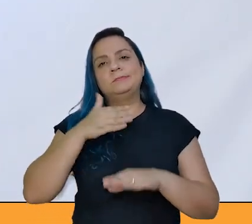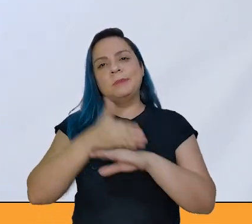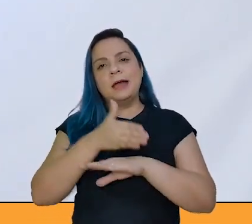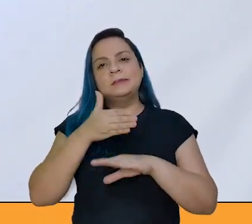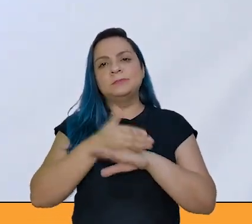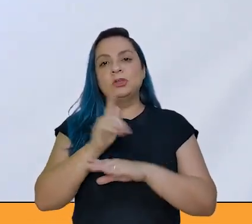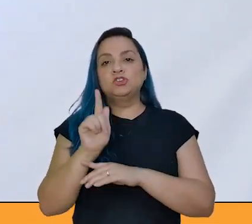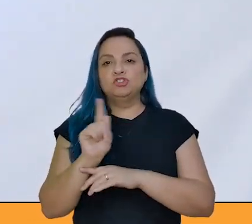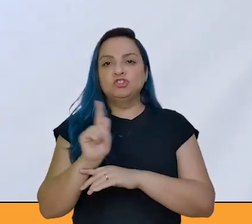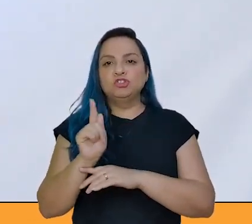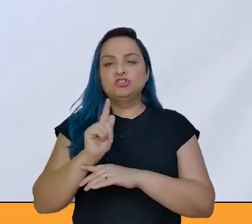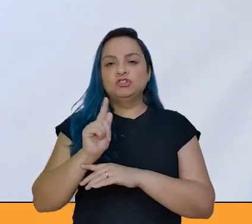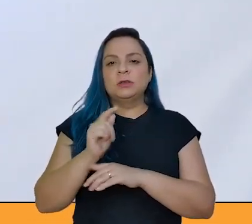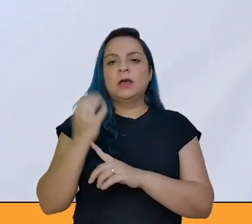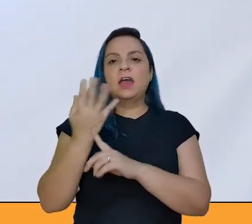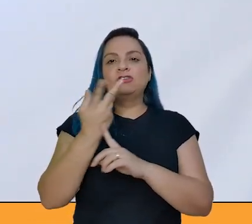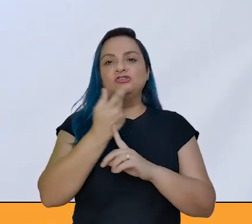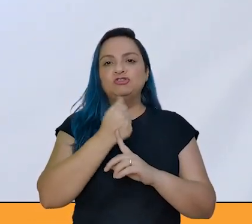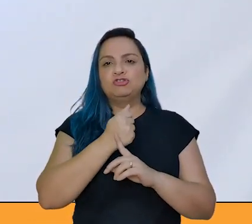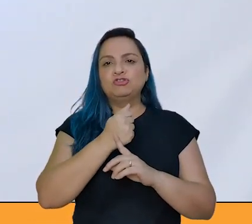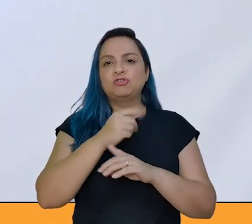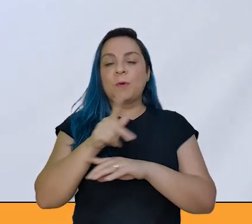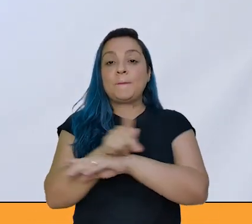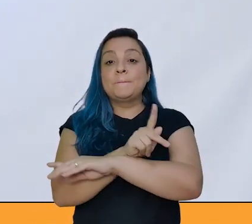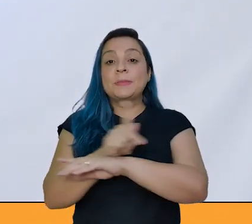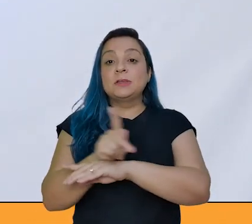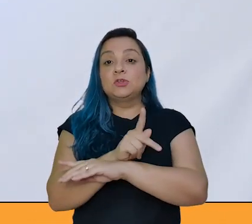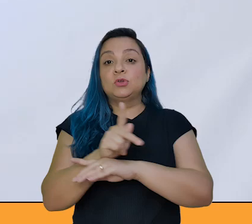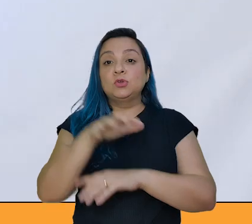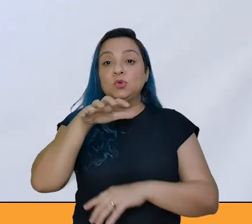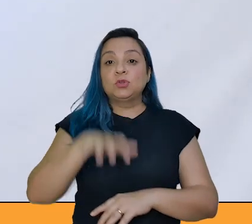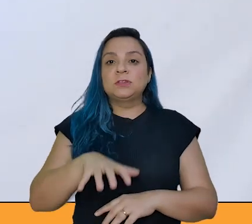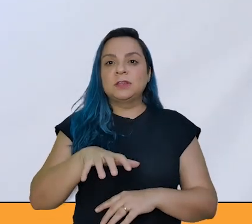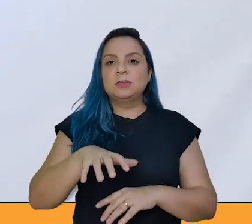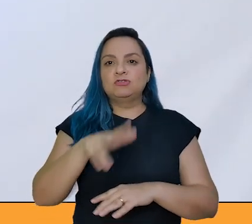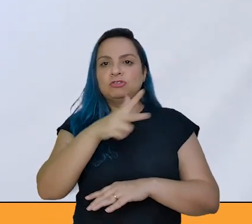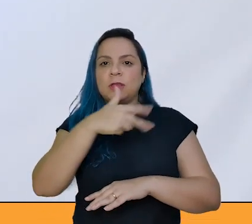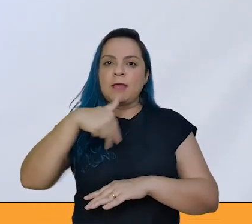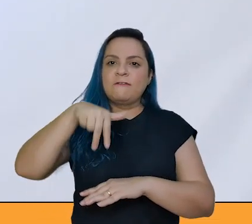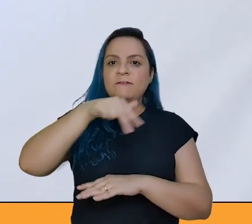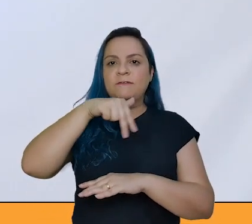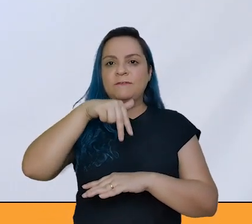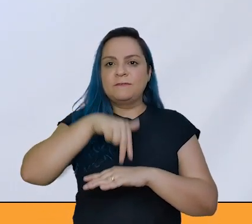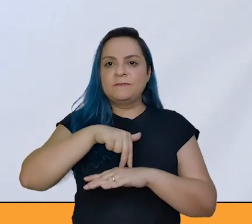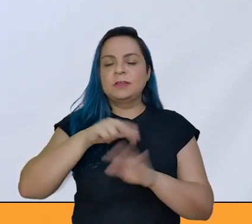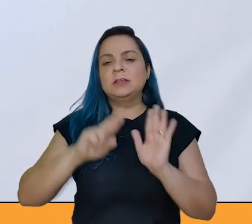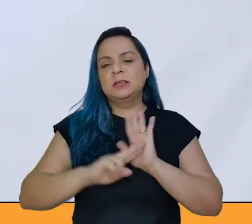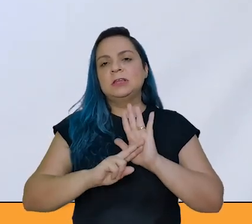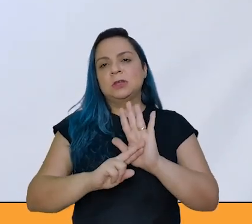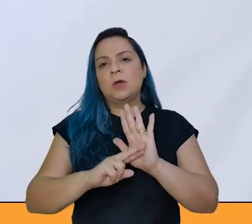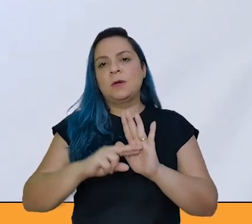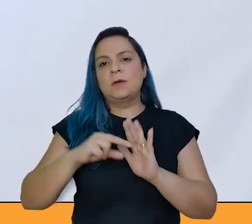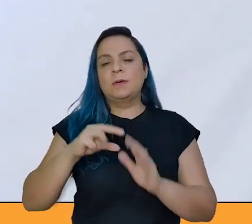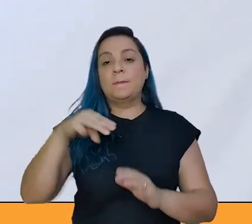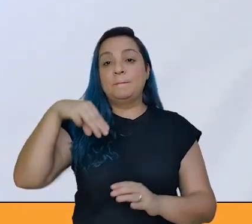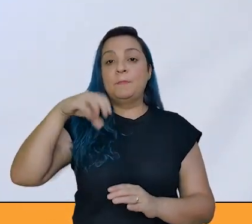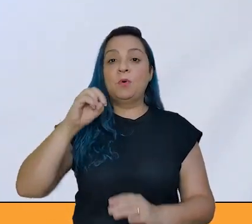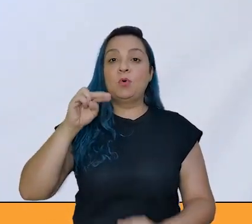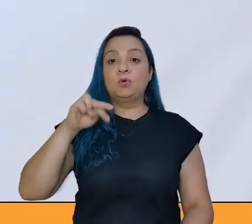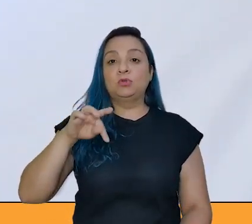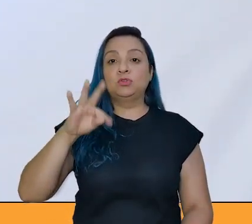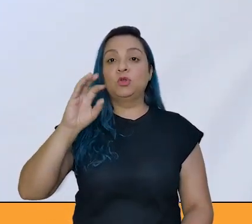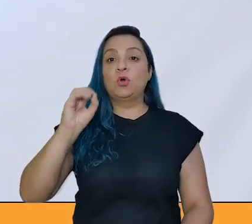da gestão artístico-pedagógica do Centro de Referência da Dança com o projeto Muntu